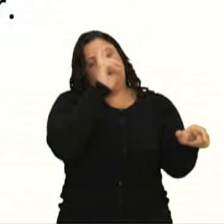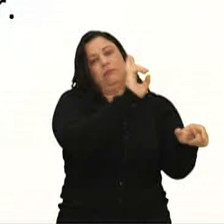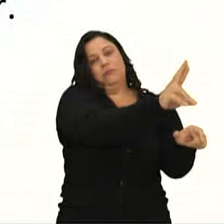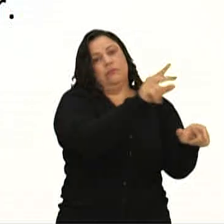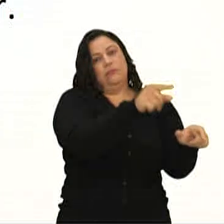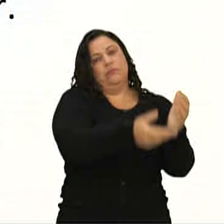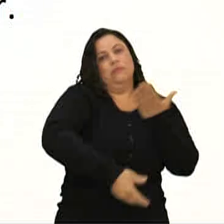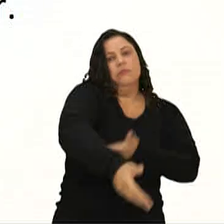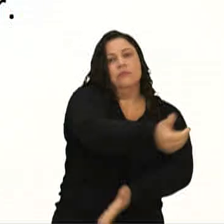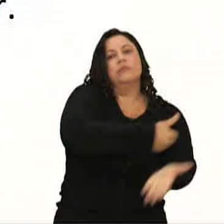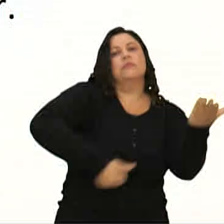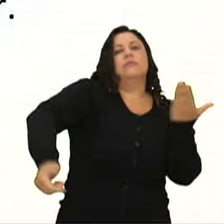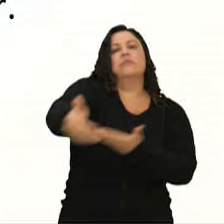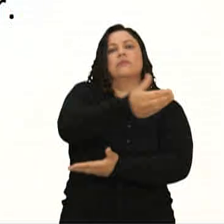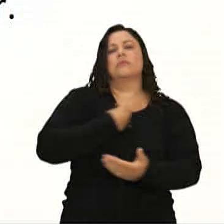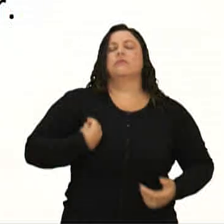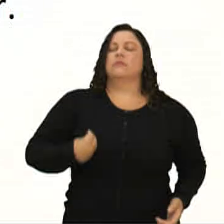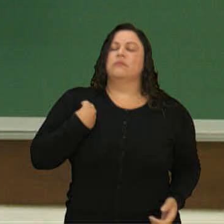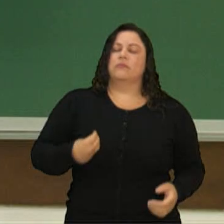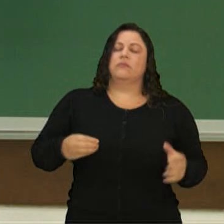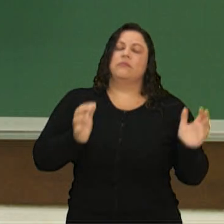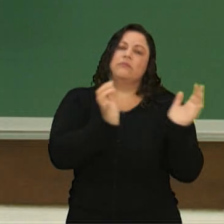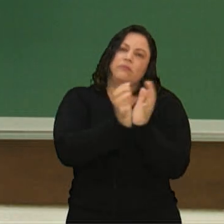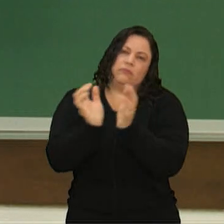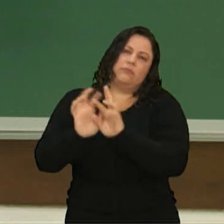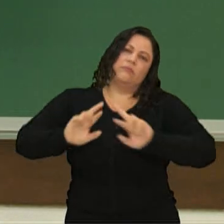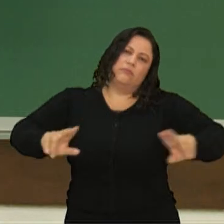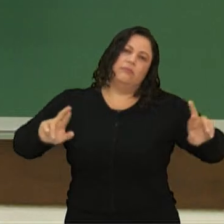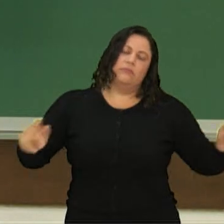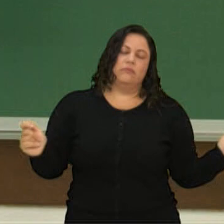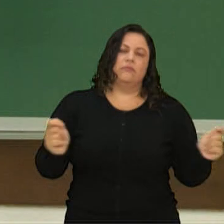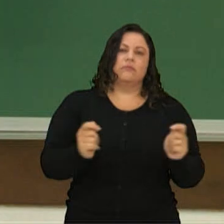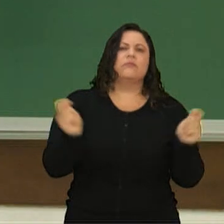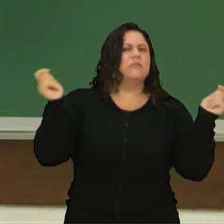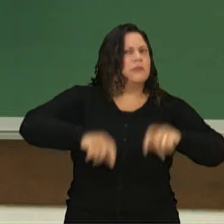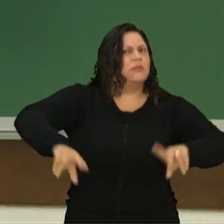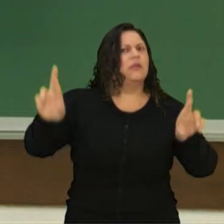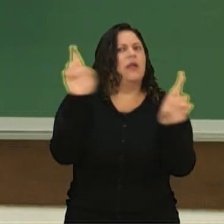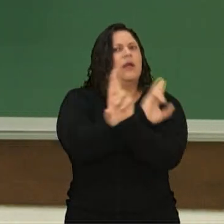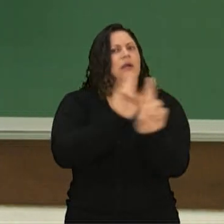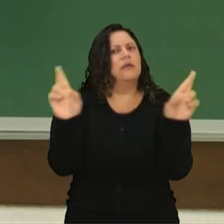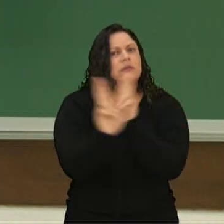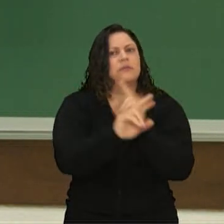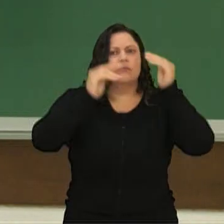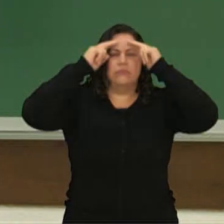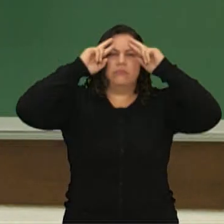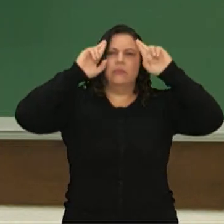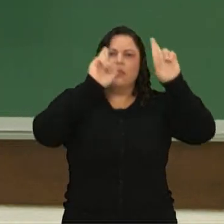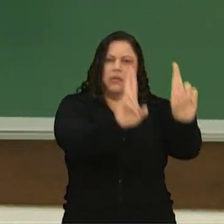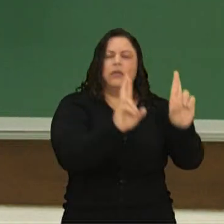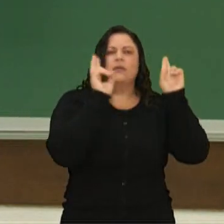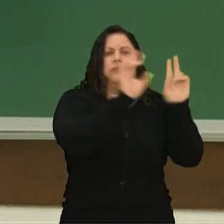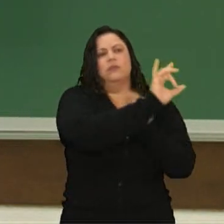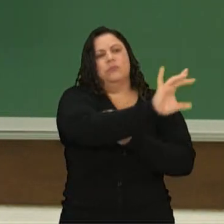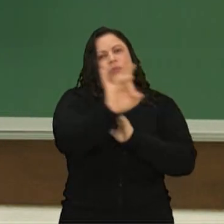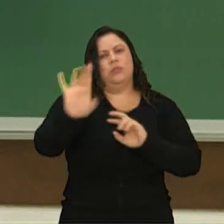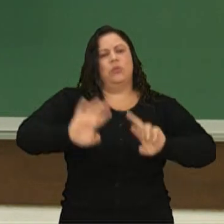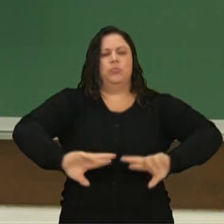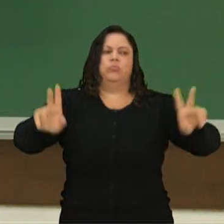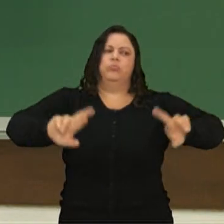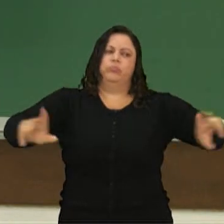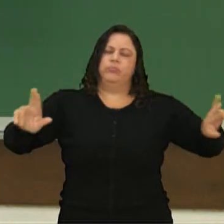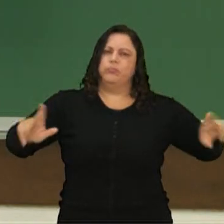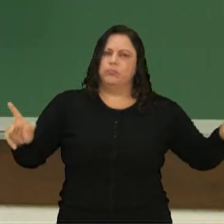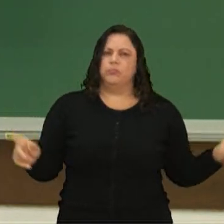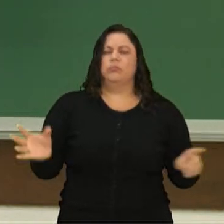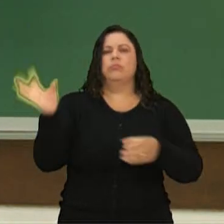a vida em conjunto naquele lugar. Então, você precisa ter uma relação de respeito pelas individualidades e pela diversidade que existe dentro